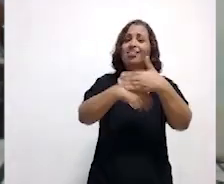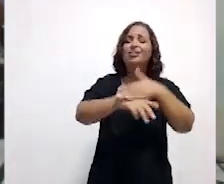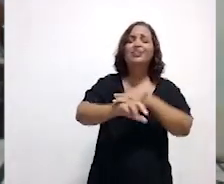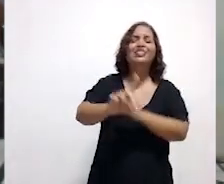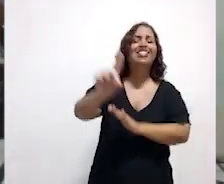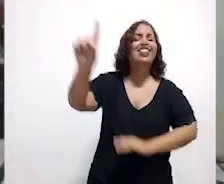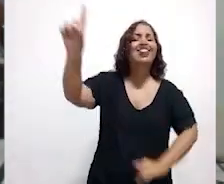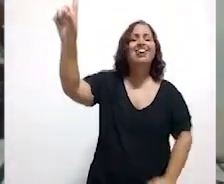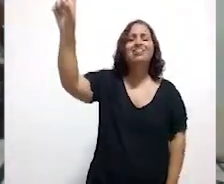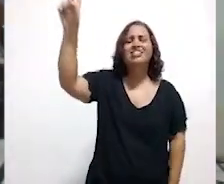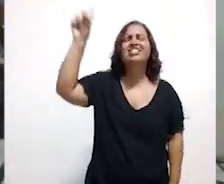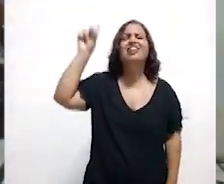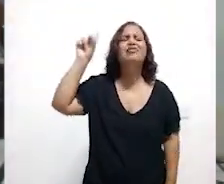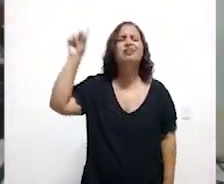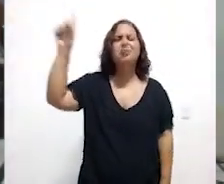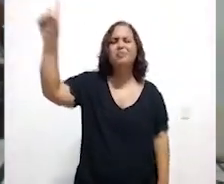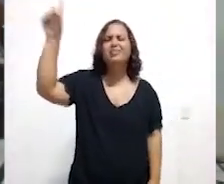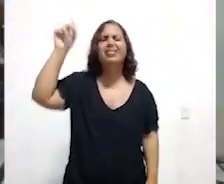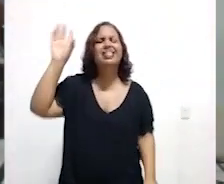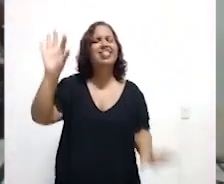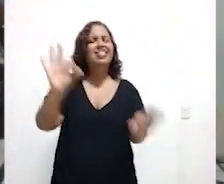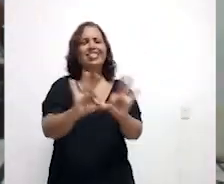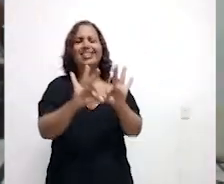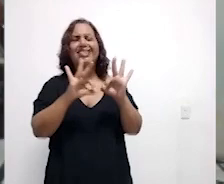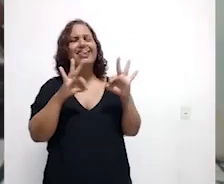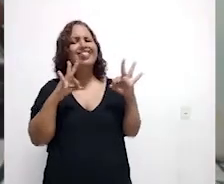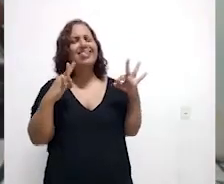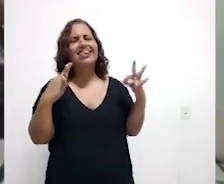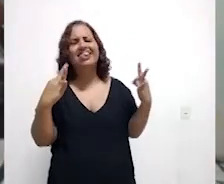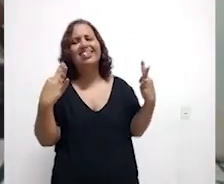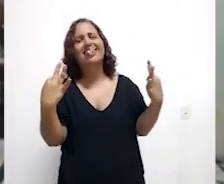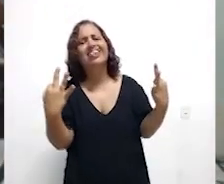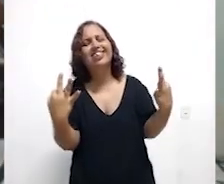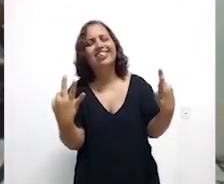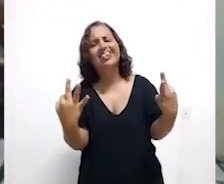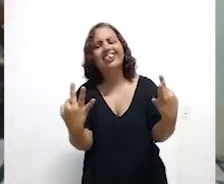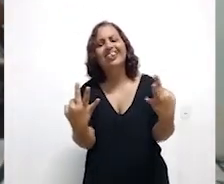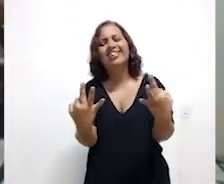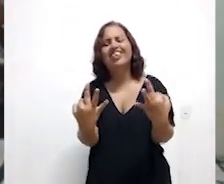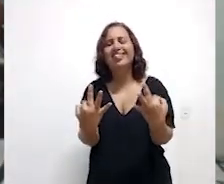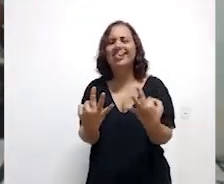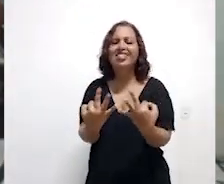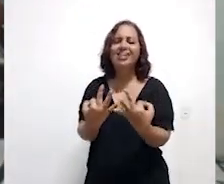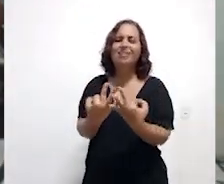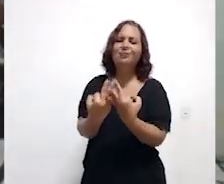Creia no Deus da família.